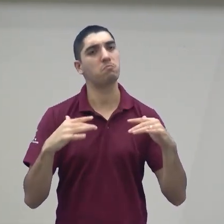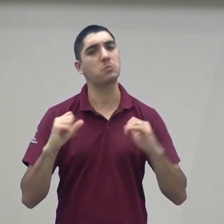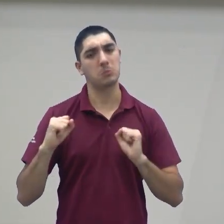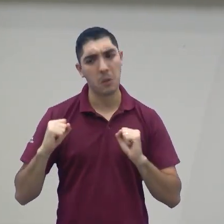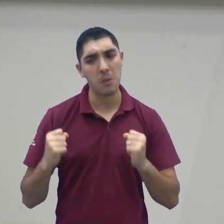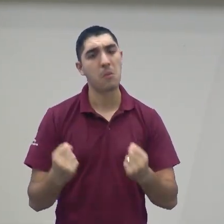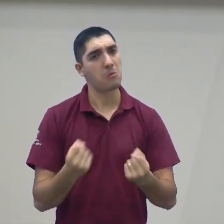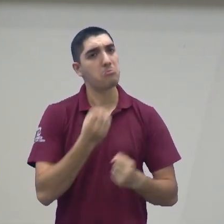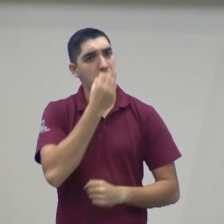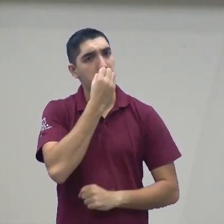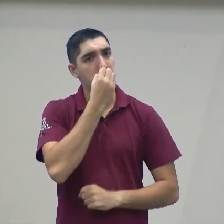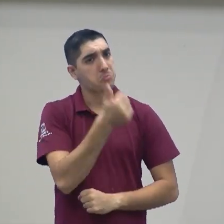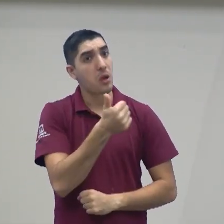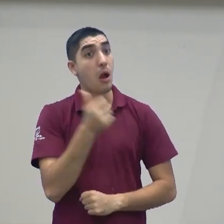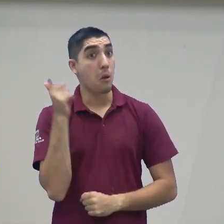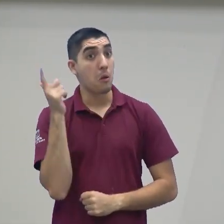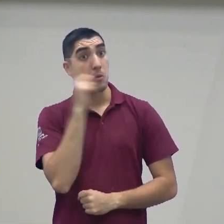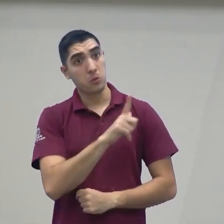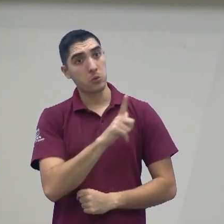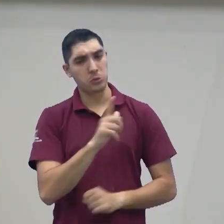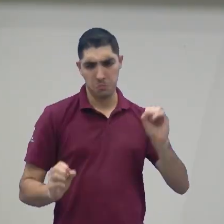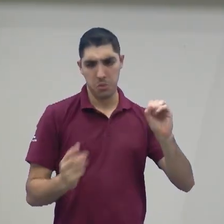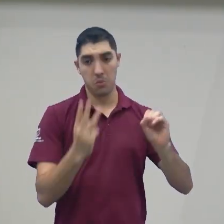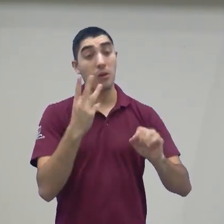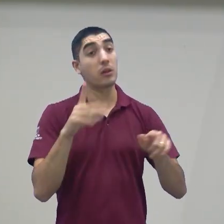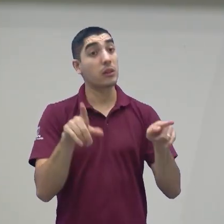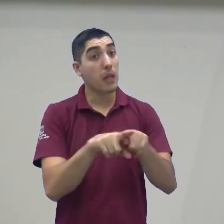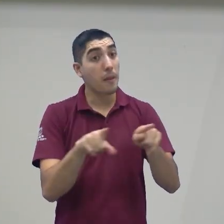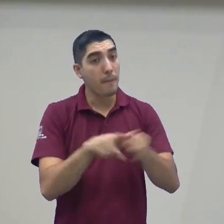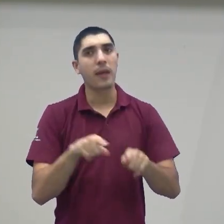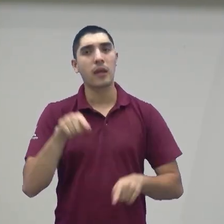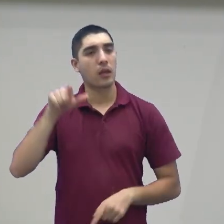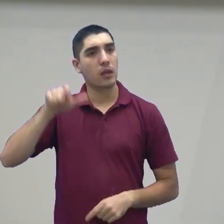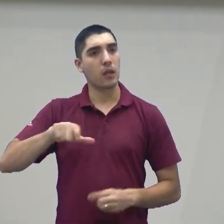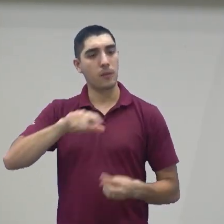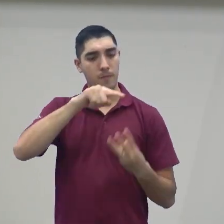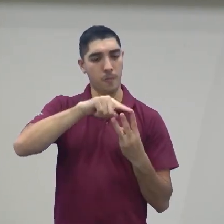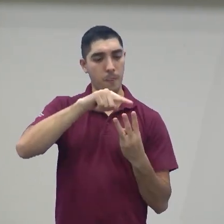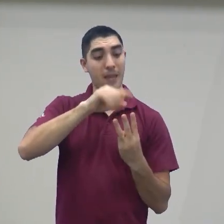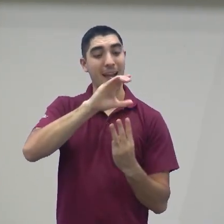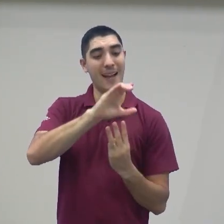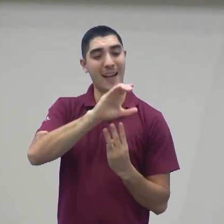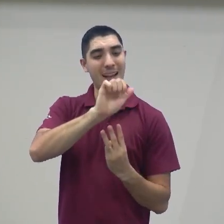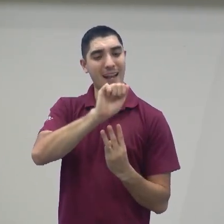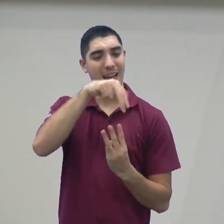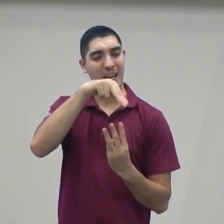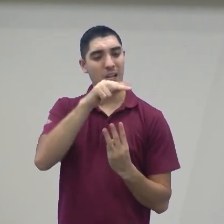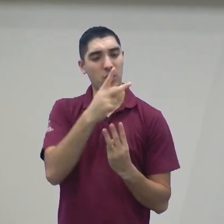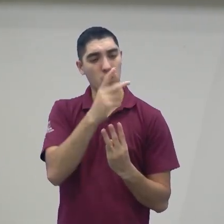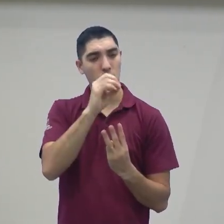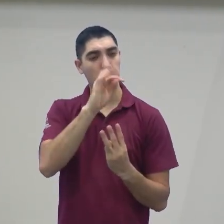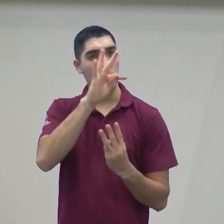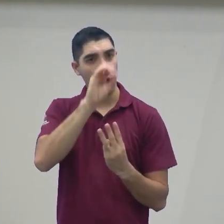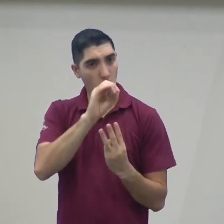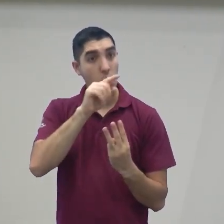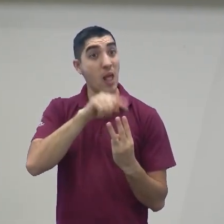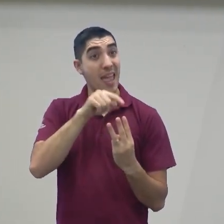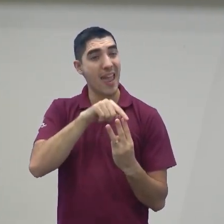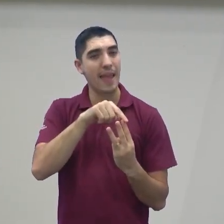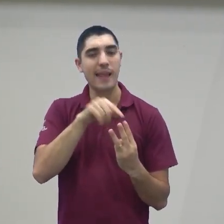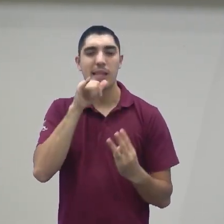agregando muito, mas 3 pilares dessa equipe funcionaram muito bem. O Canhoto, que é pelhado, né? O time tomou o primeiro ponto, ele já estava